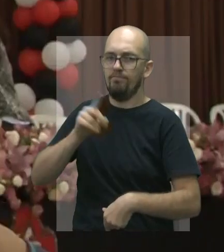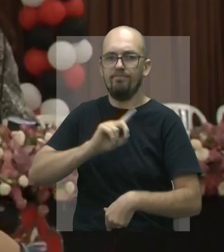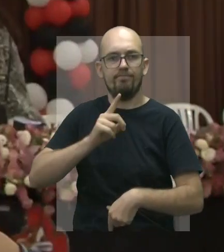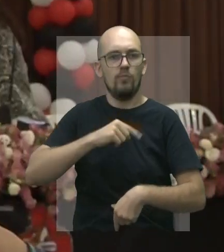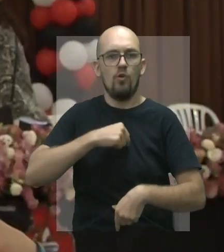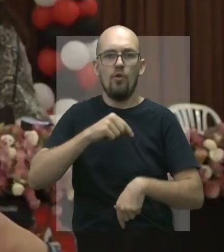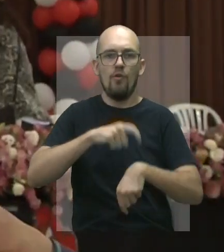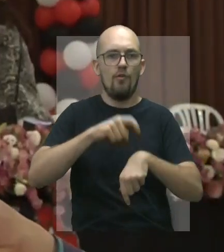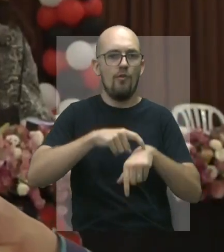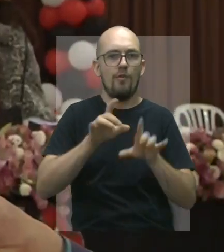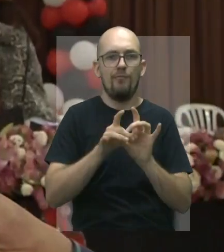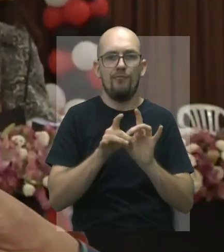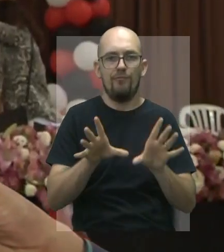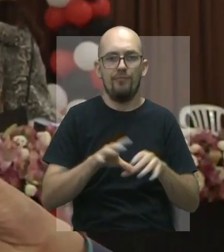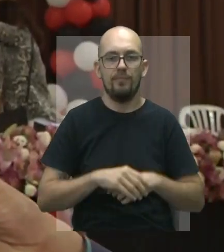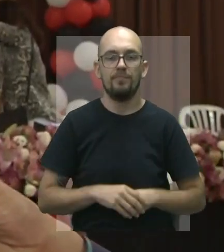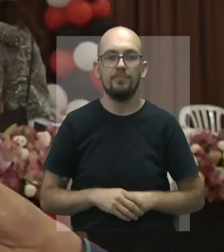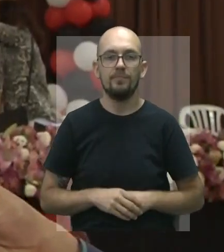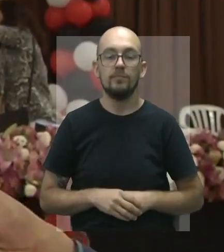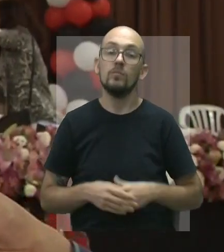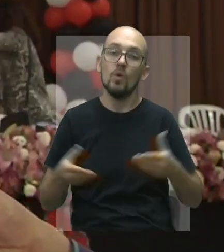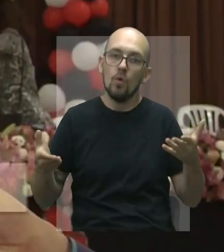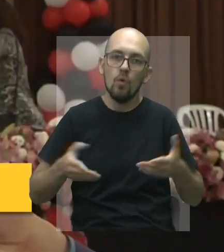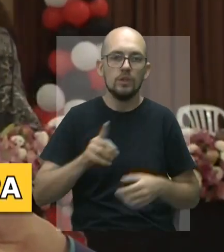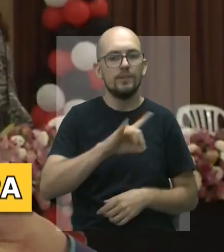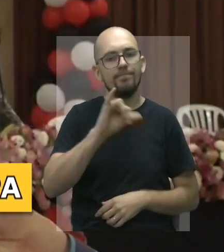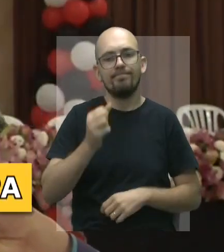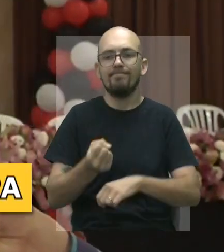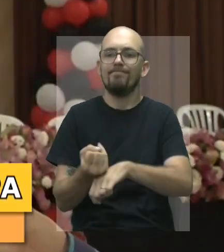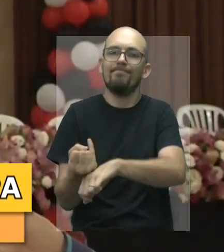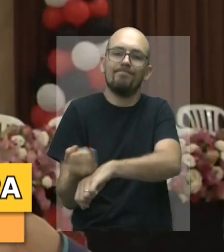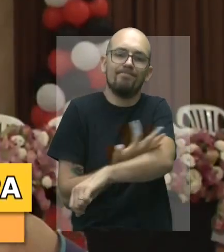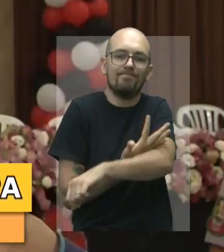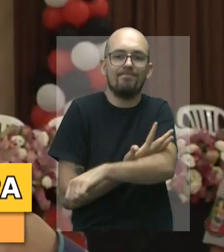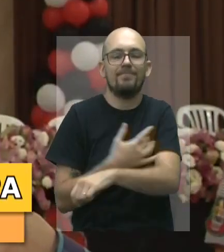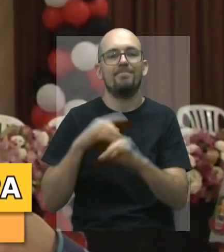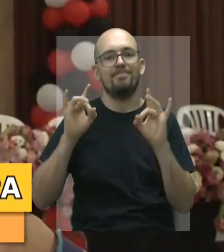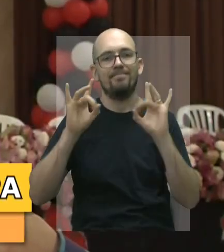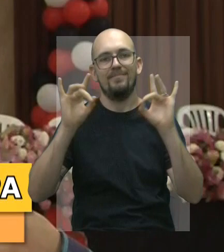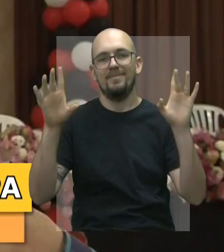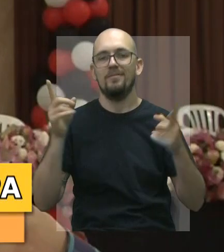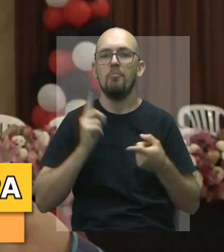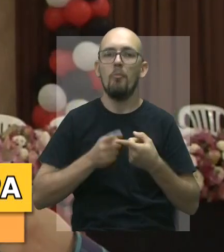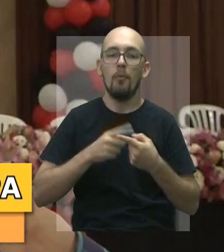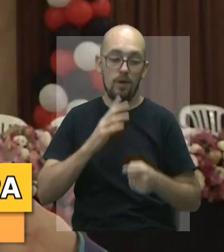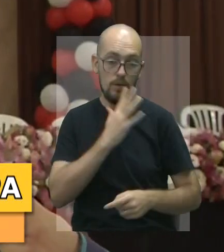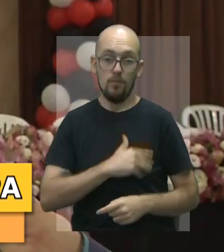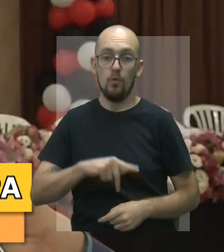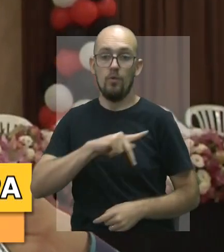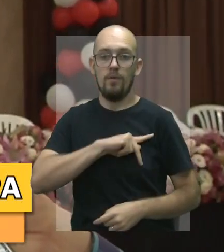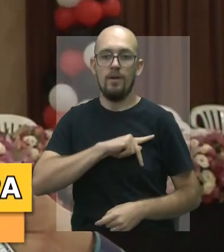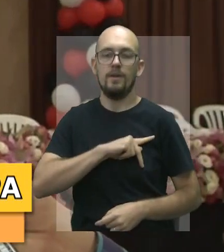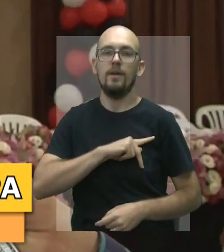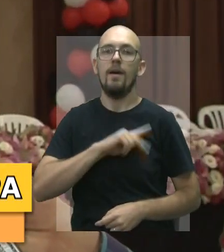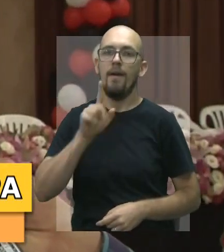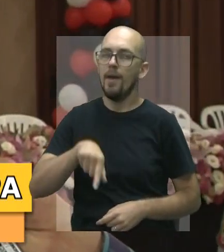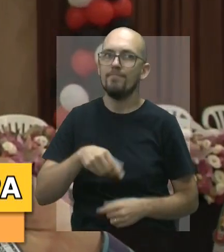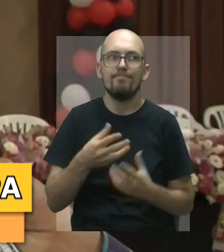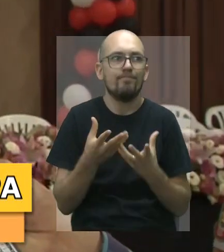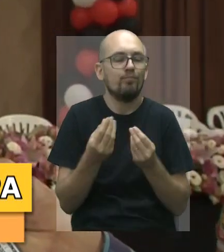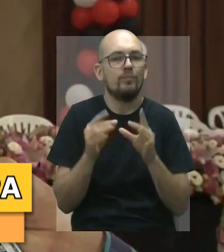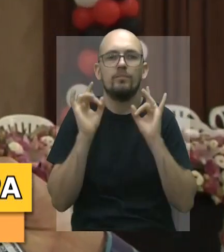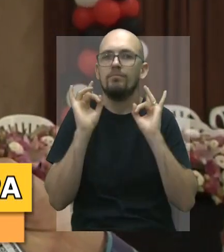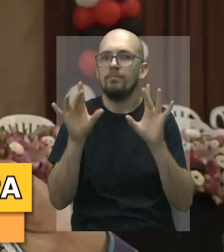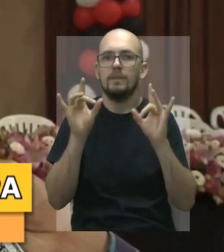Hoje é uma data especial para nós, muito emocionante, porque o Proerd realmente é um programa muito especial. Ele